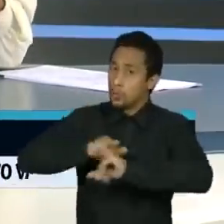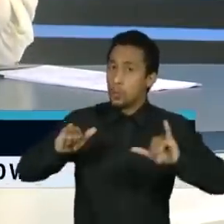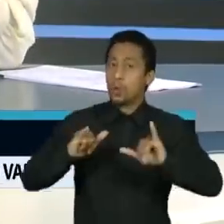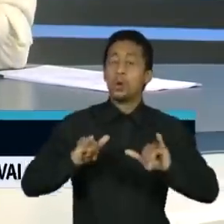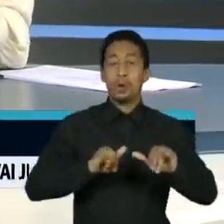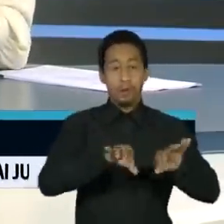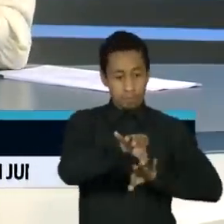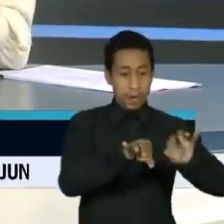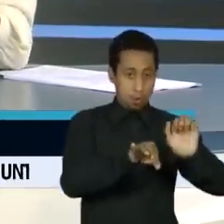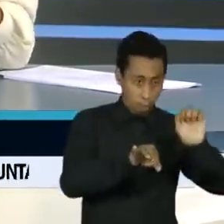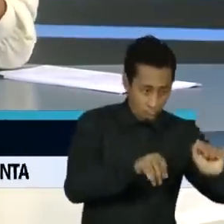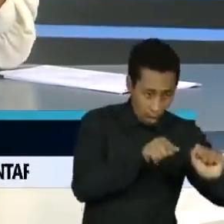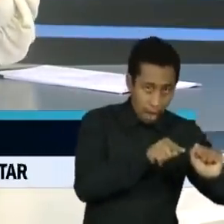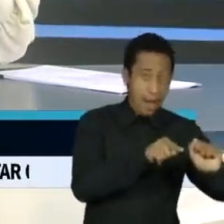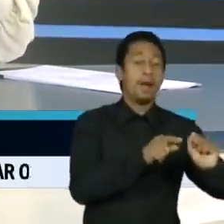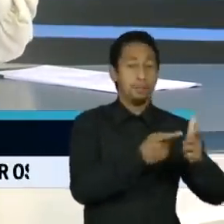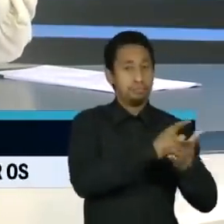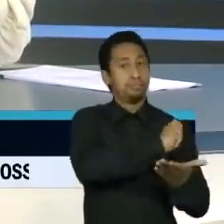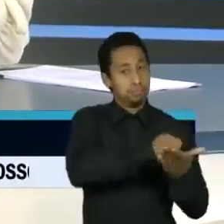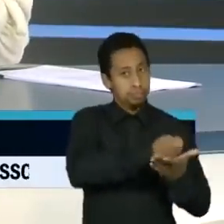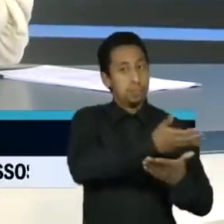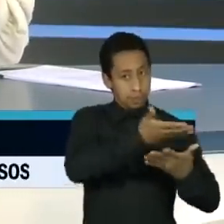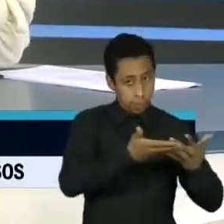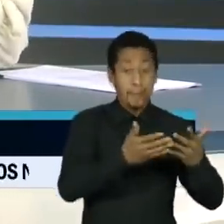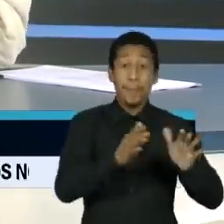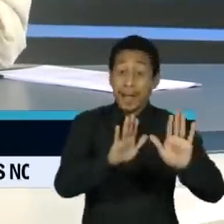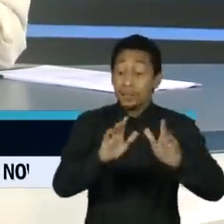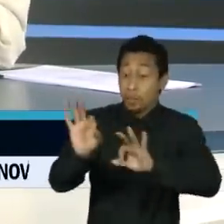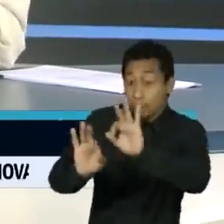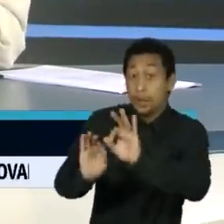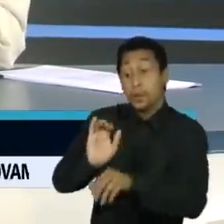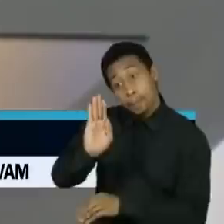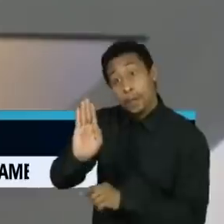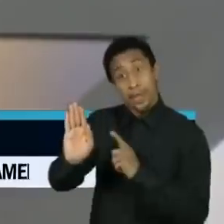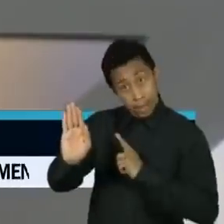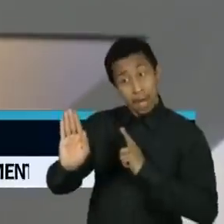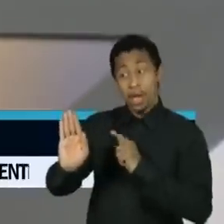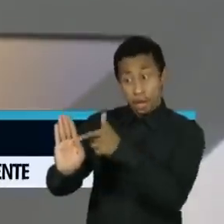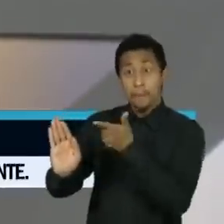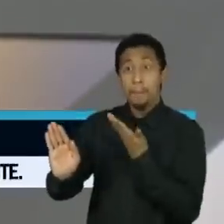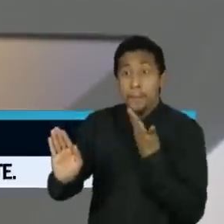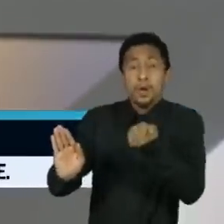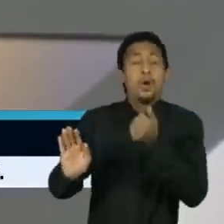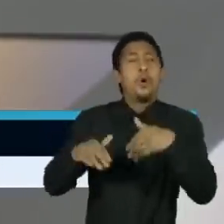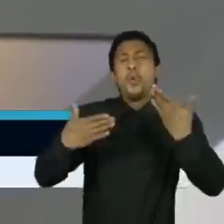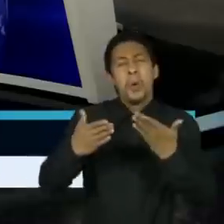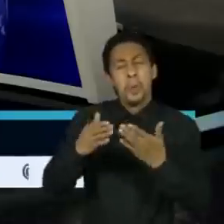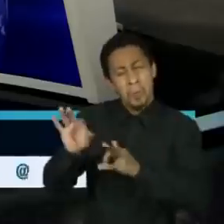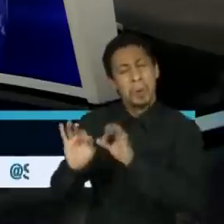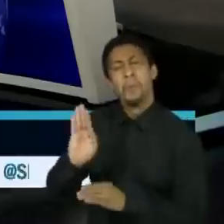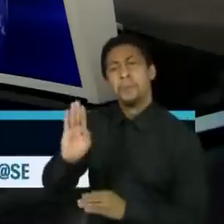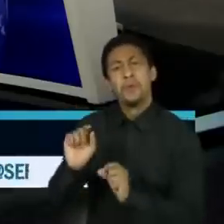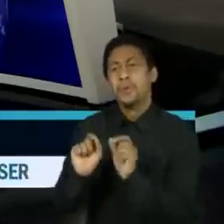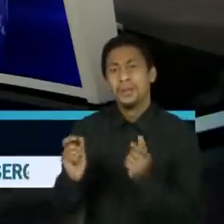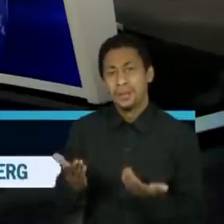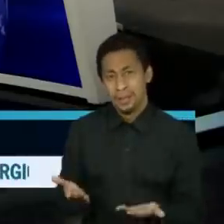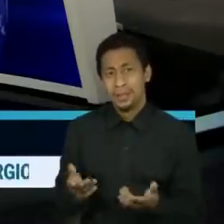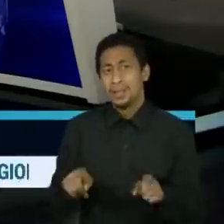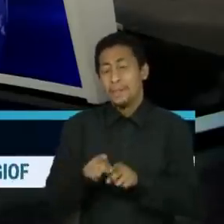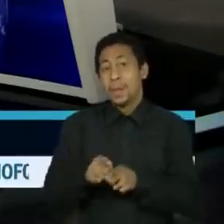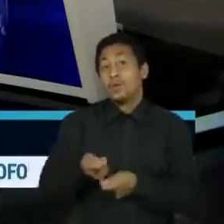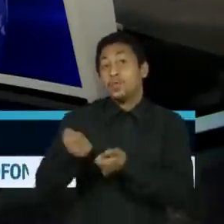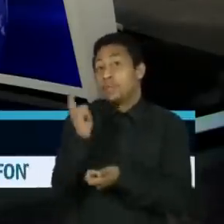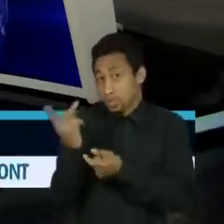ideal. Aliás, já se fala no retorno do auxílio emergencial, caso a PEC dos precatórios não seja aprovada.